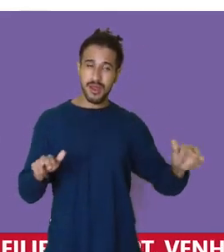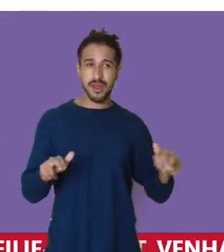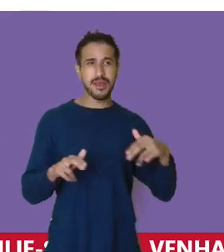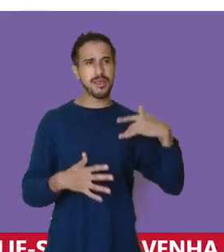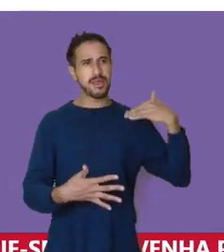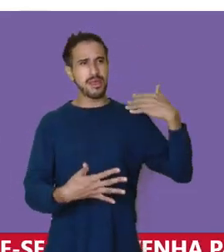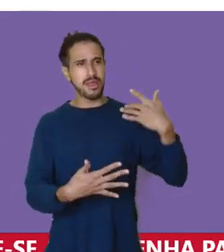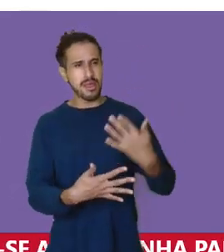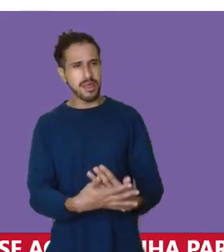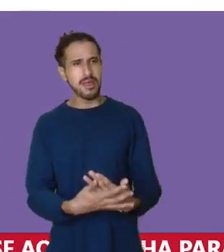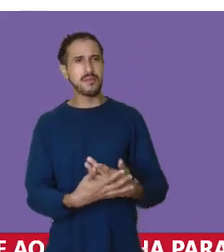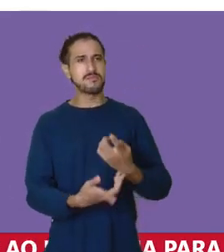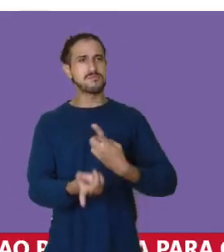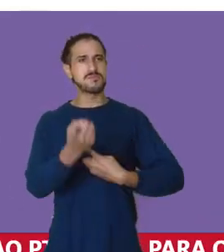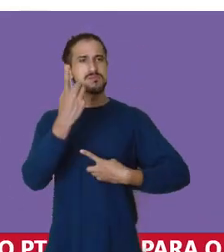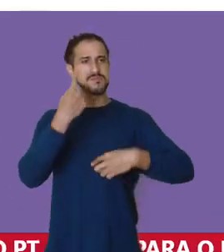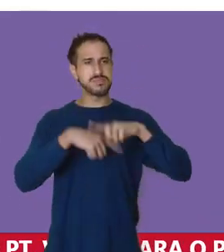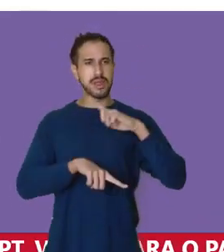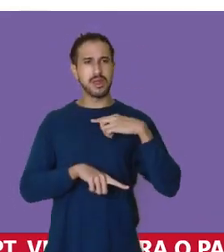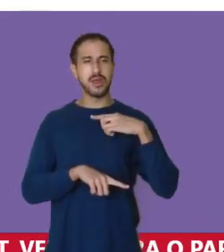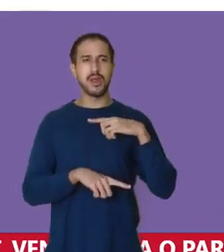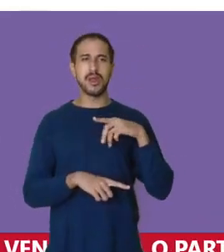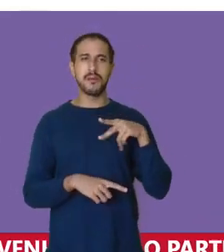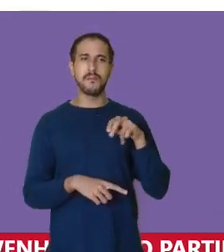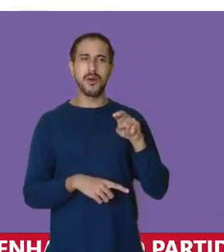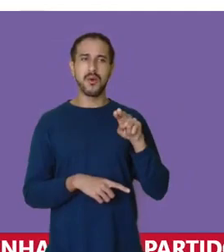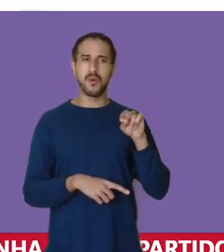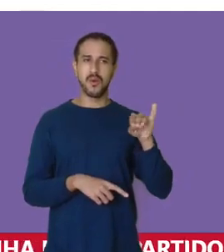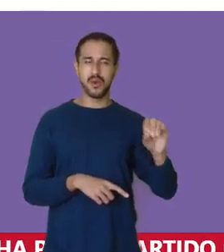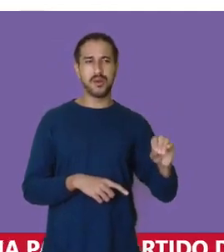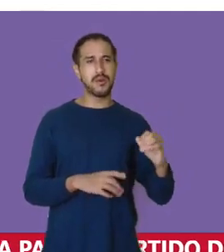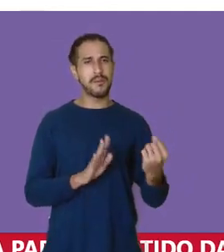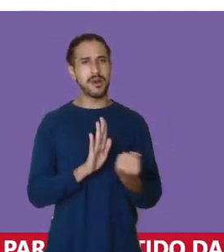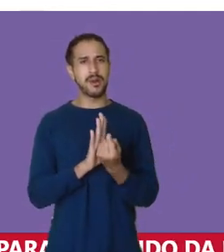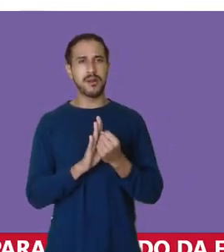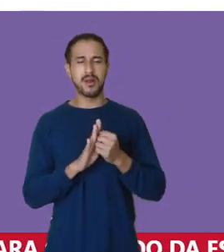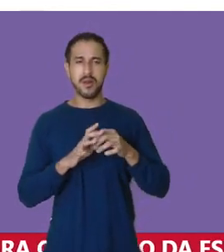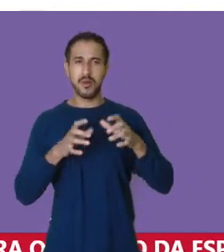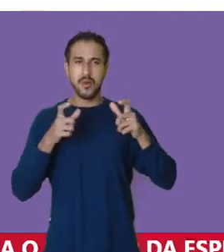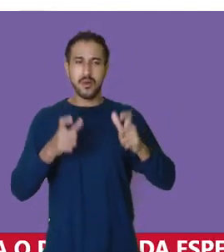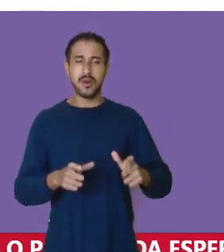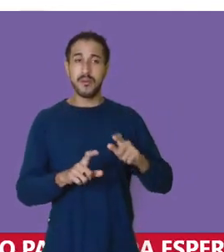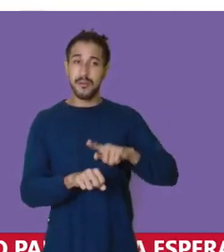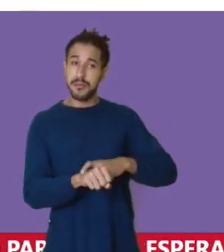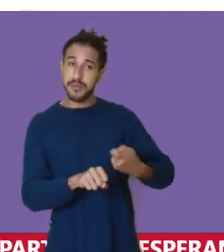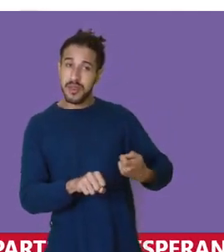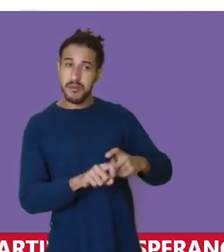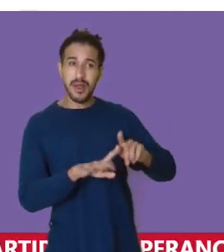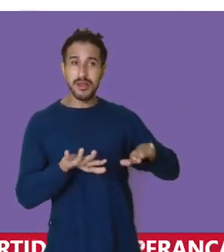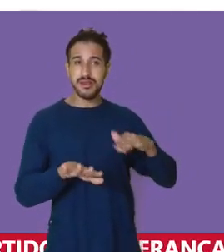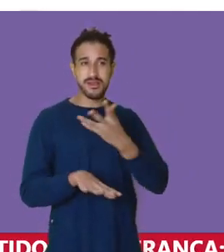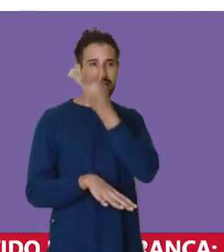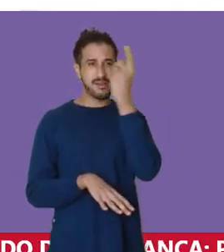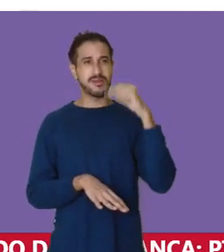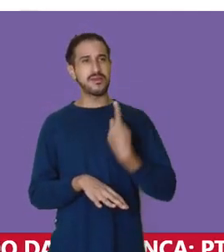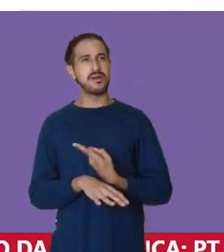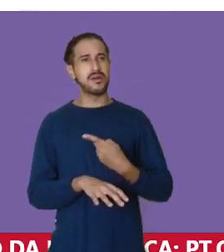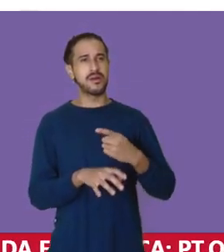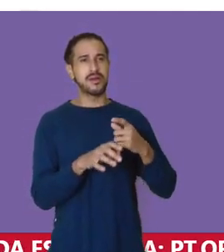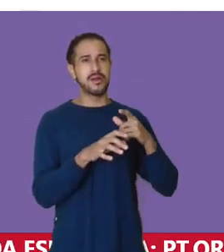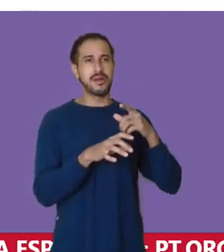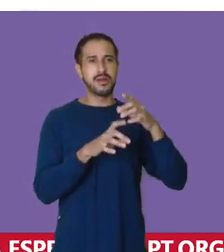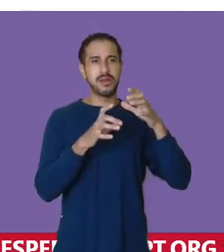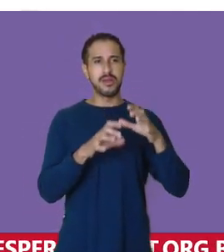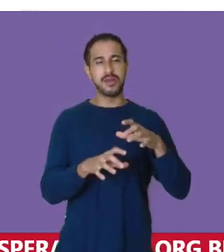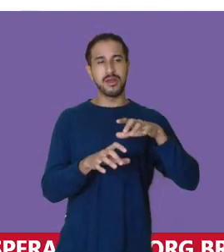tempo tem transformado. Somos a Qualtune, que demarcou o terreno do Quilombo, mas não necessariamente somos lembradas, que demarcou o Quilombo dos